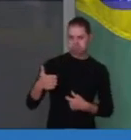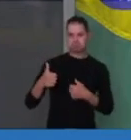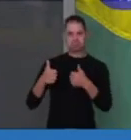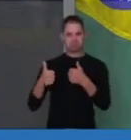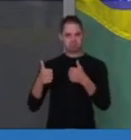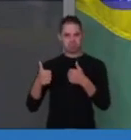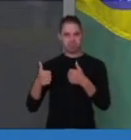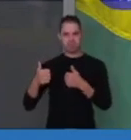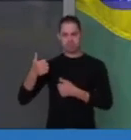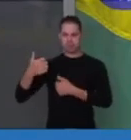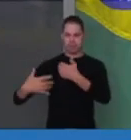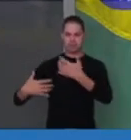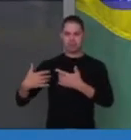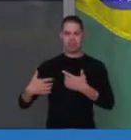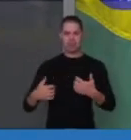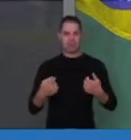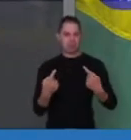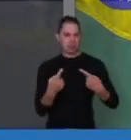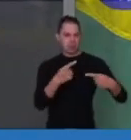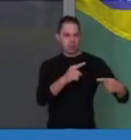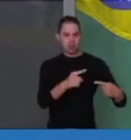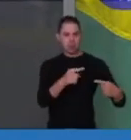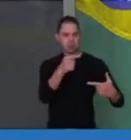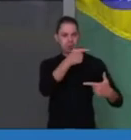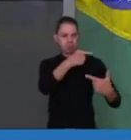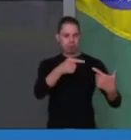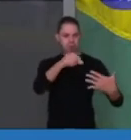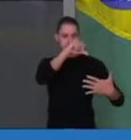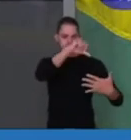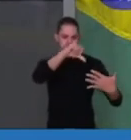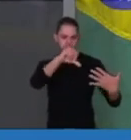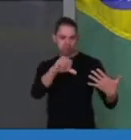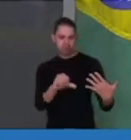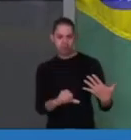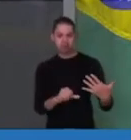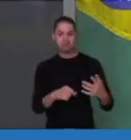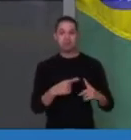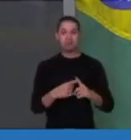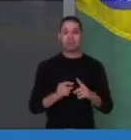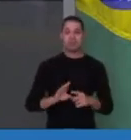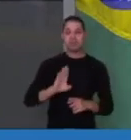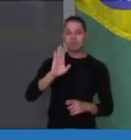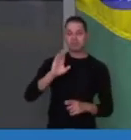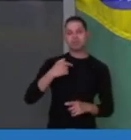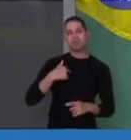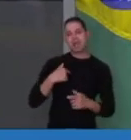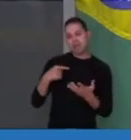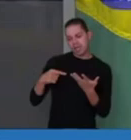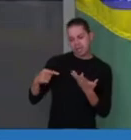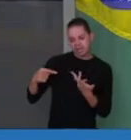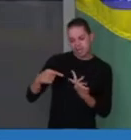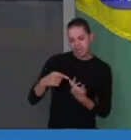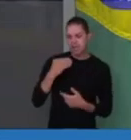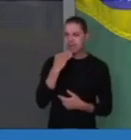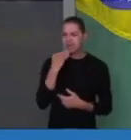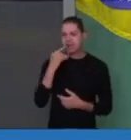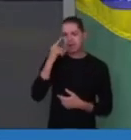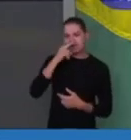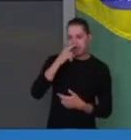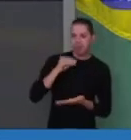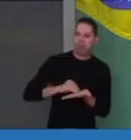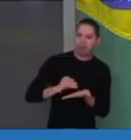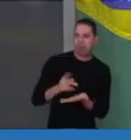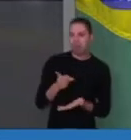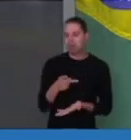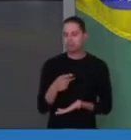e o adversário poder mostrar as deficiências dele, porque candidato nenhum vai falar, eu tenho essa ou aquela deficiência. Então o